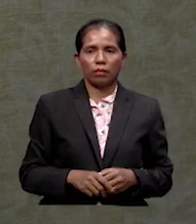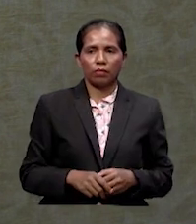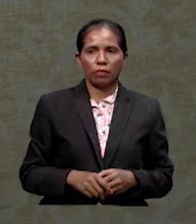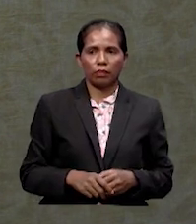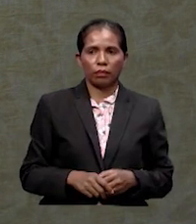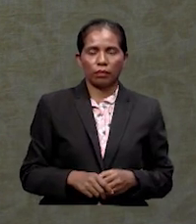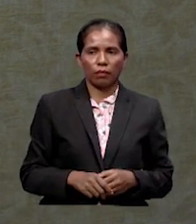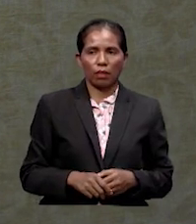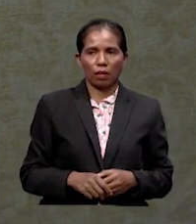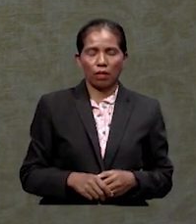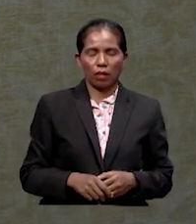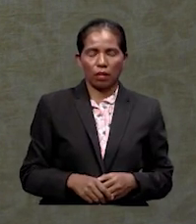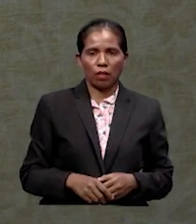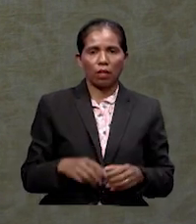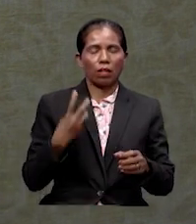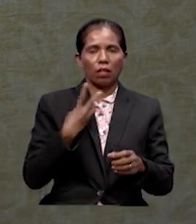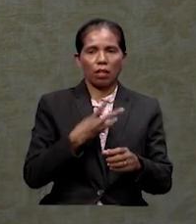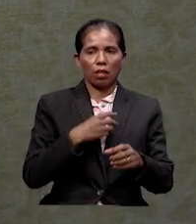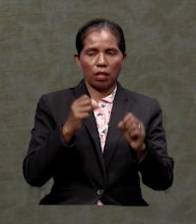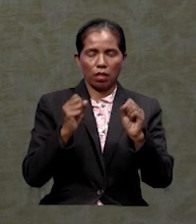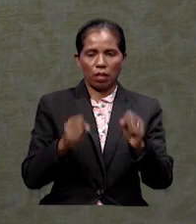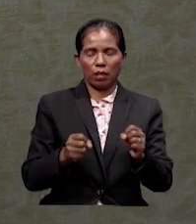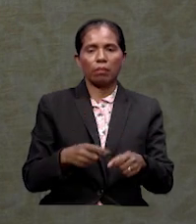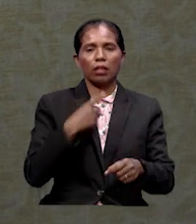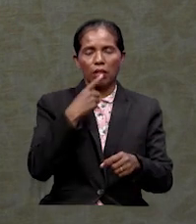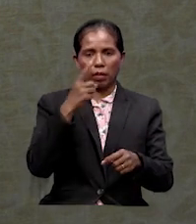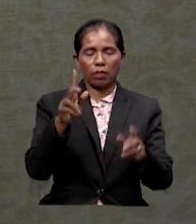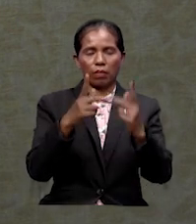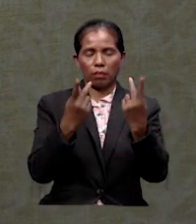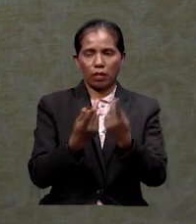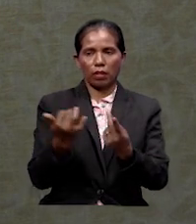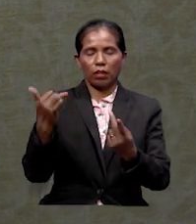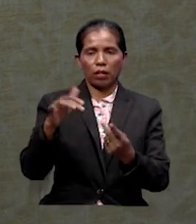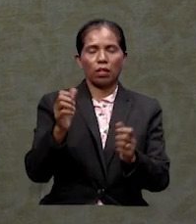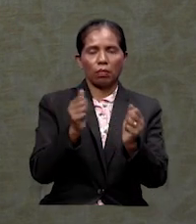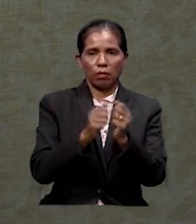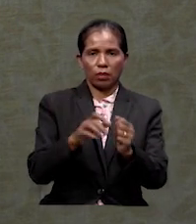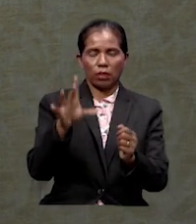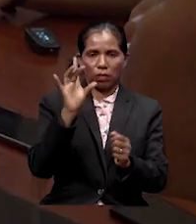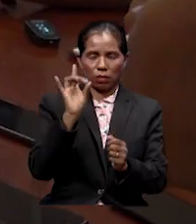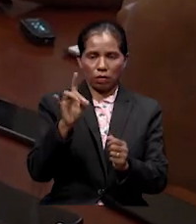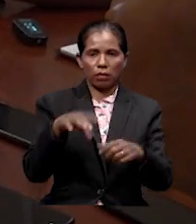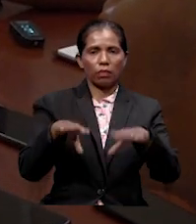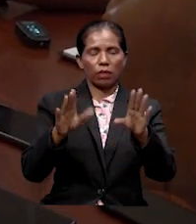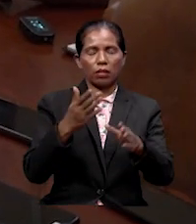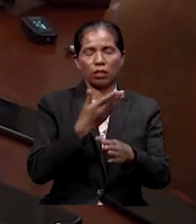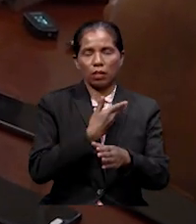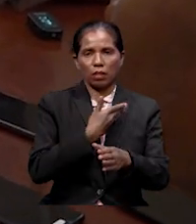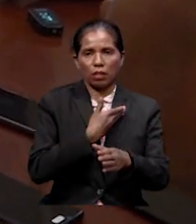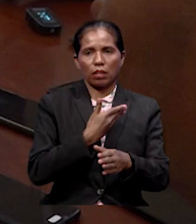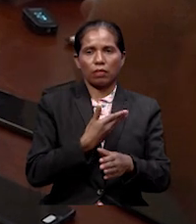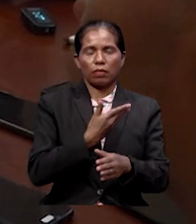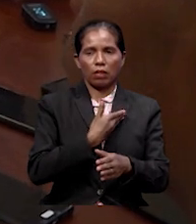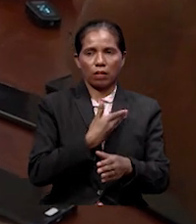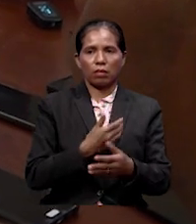notificas convocatório significa kata ami samada ba walu agora processo ba